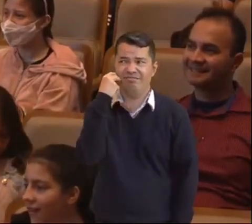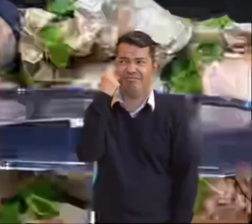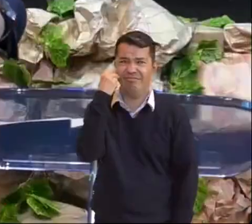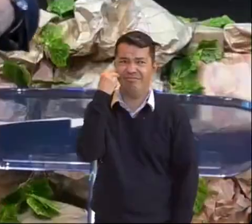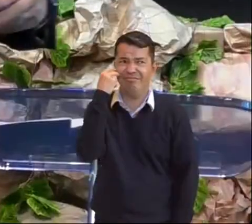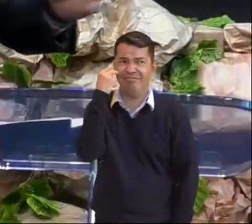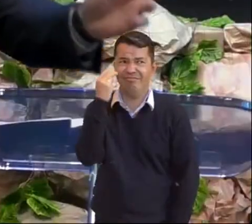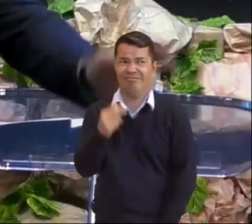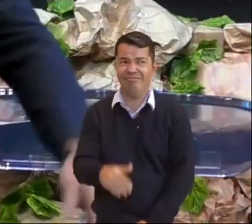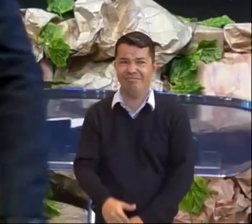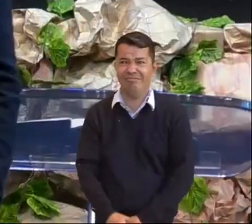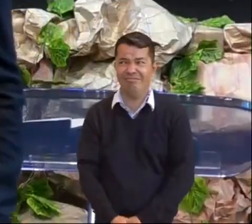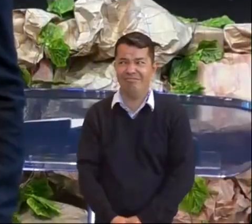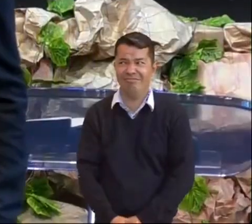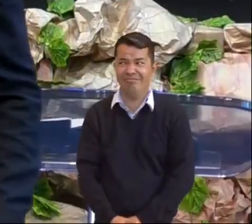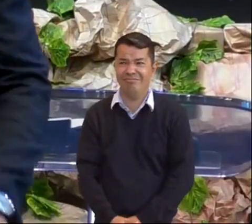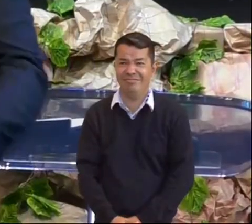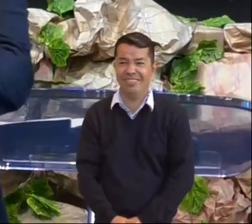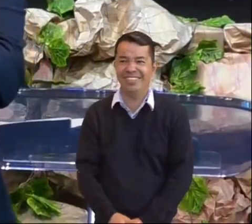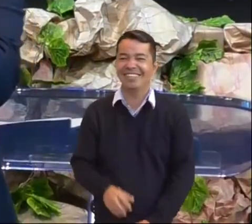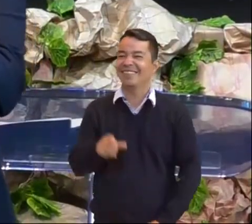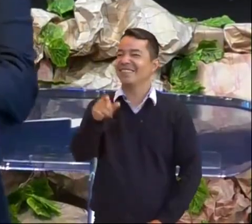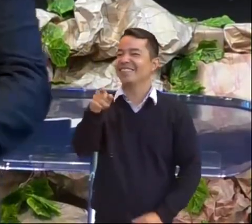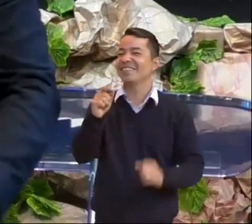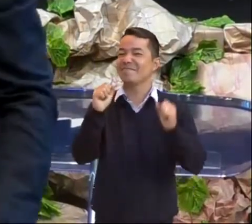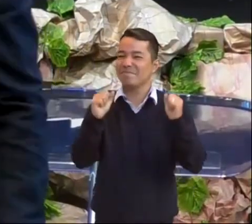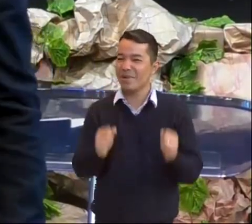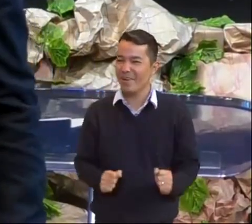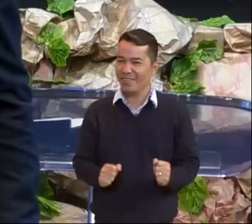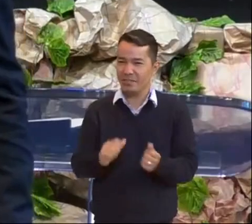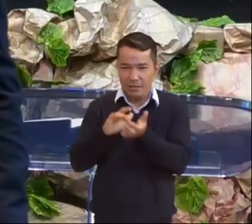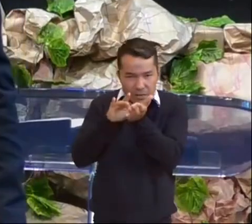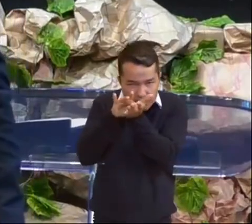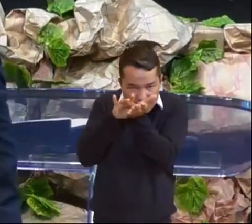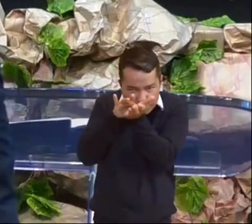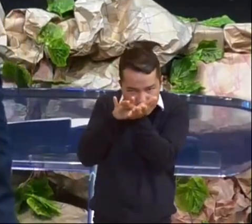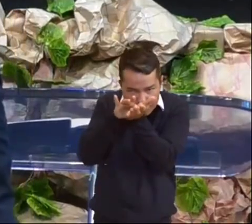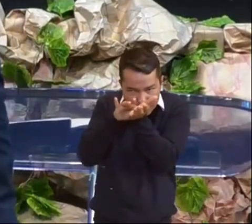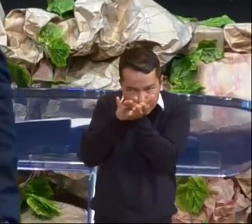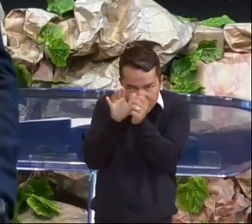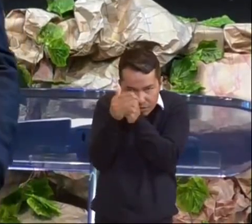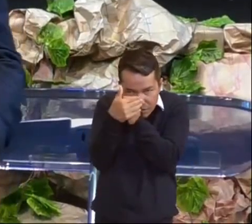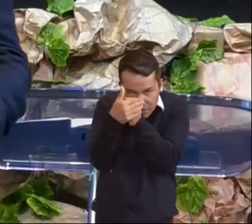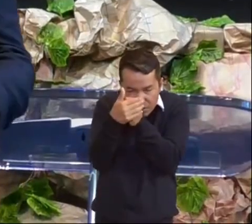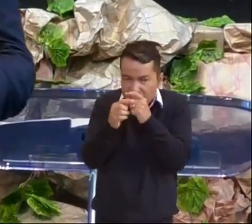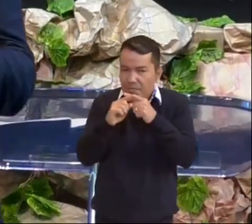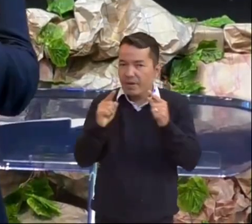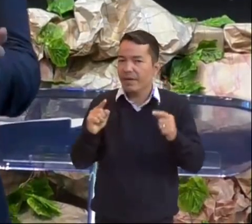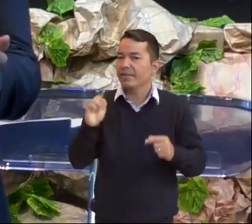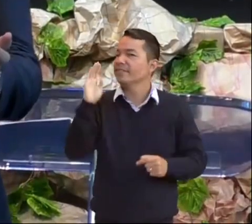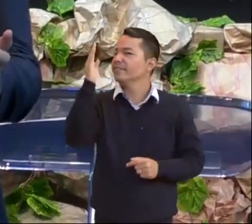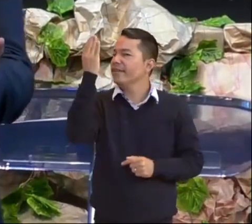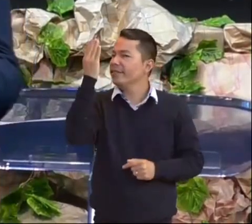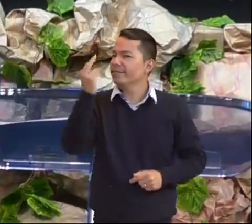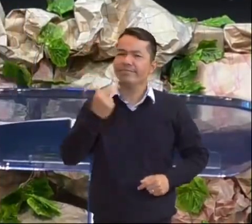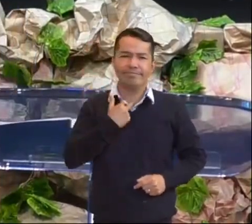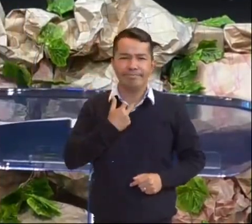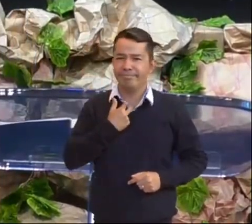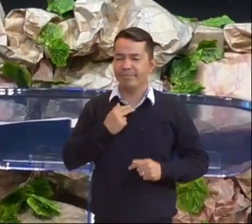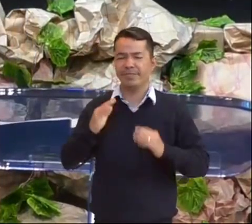A gente pode tentar se esconder de todo mundo, mas não tem como se esconder dos nossos. Mas quando a